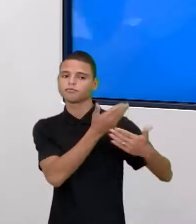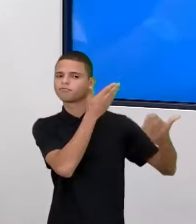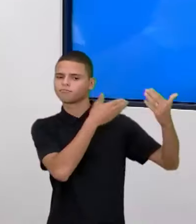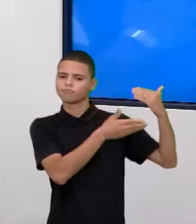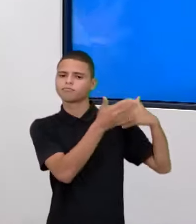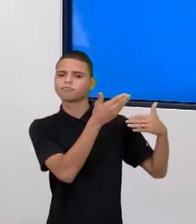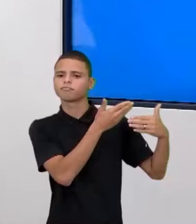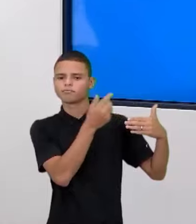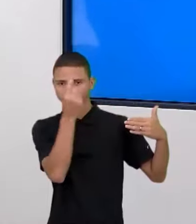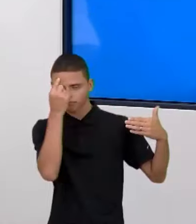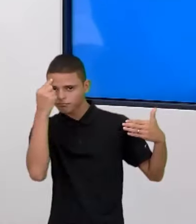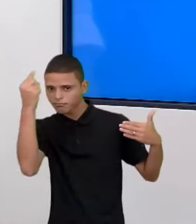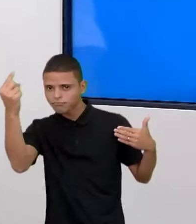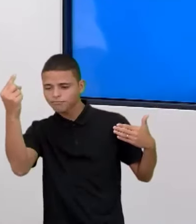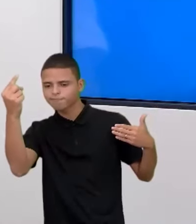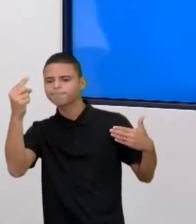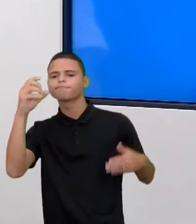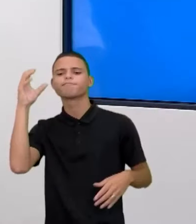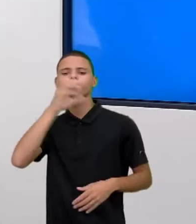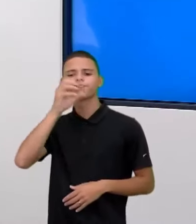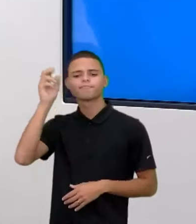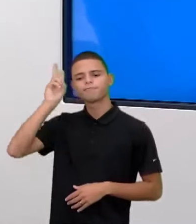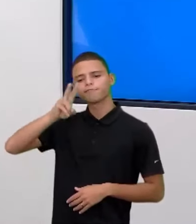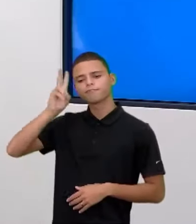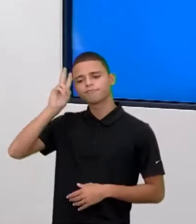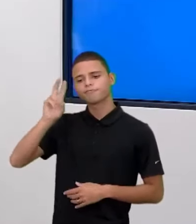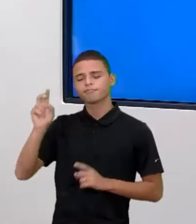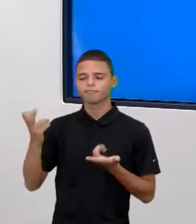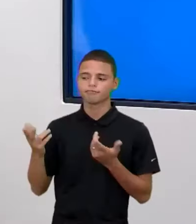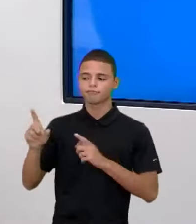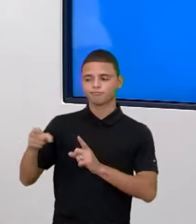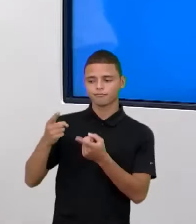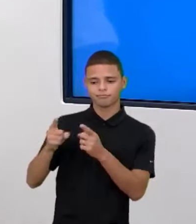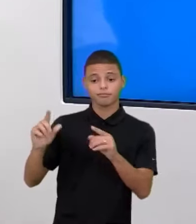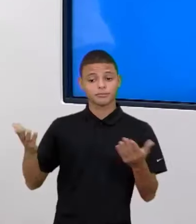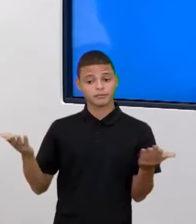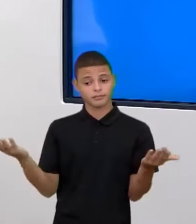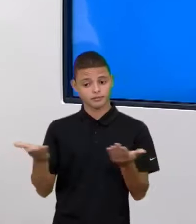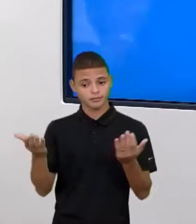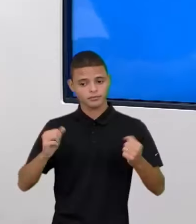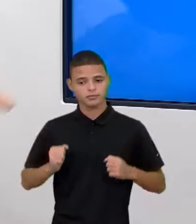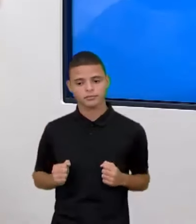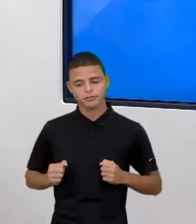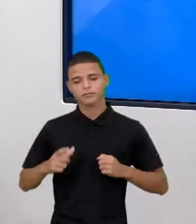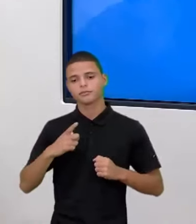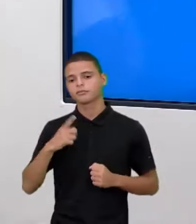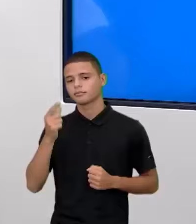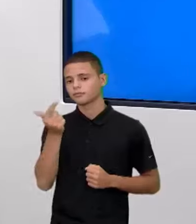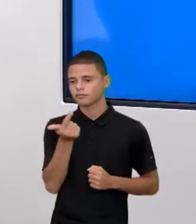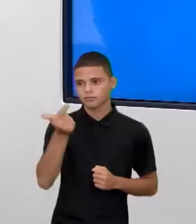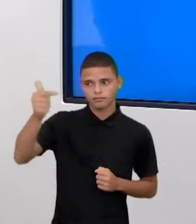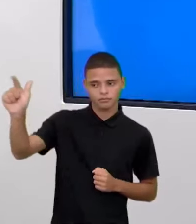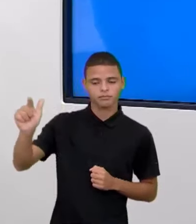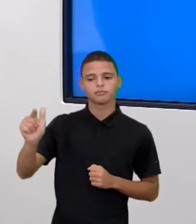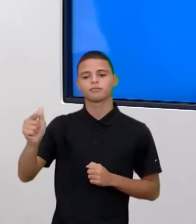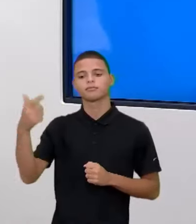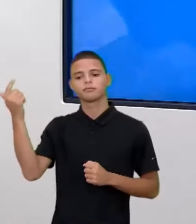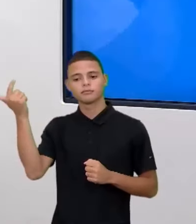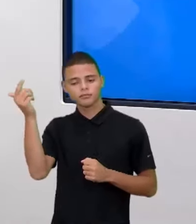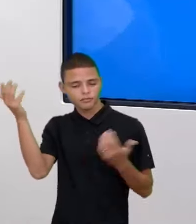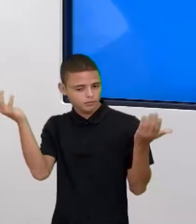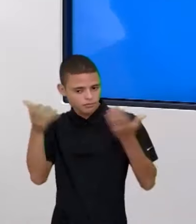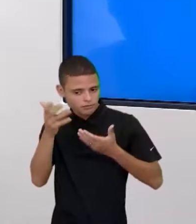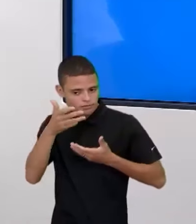sobre aquela rápida história da música, e agora nós faremos uma ultra rápida história da